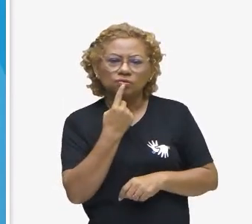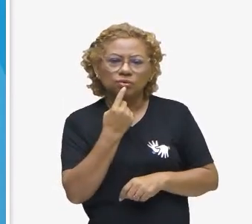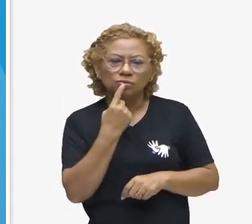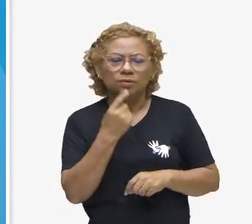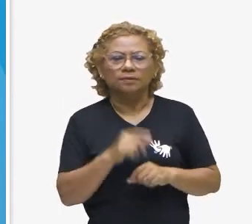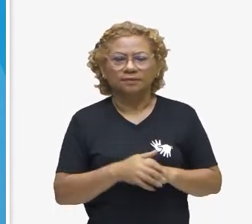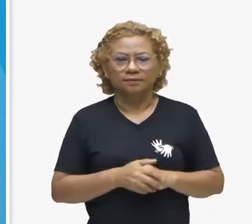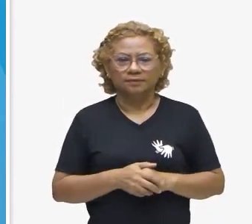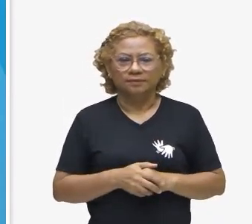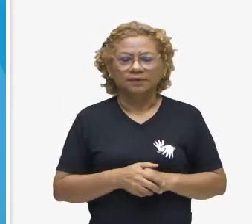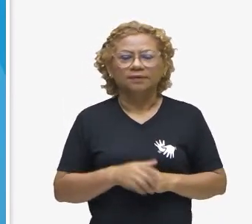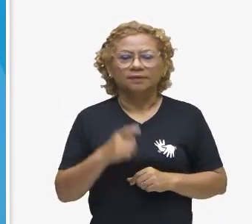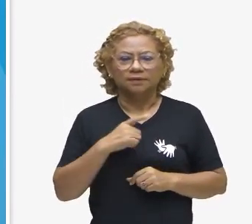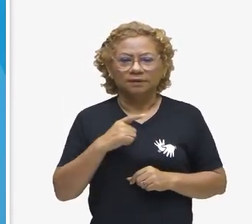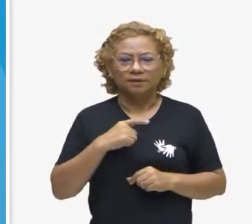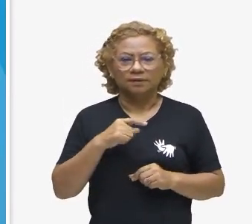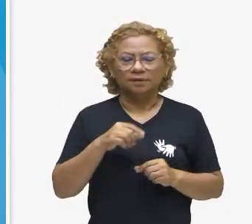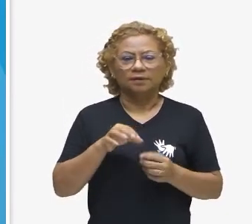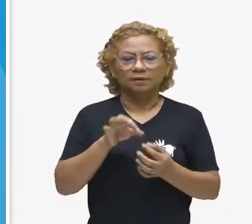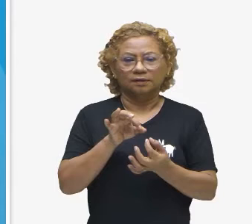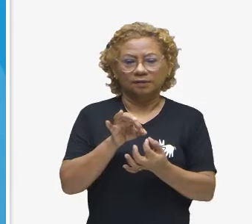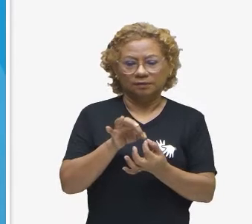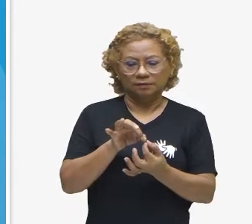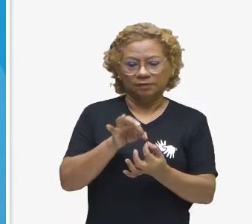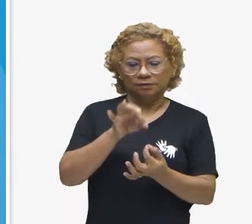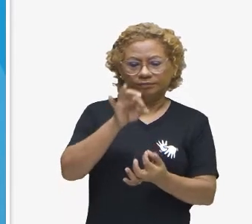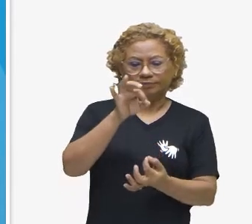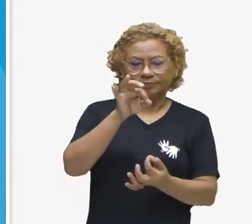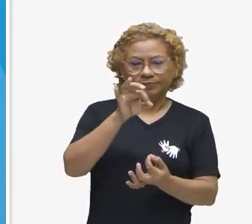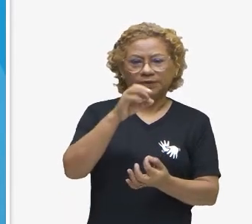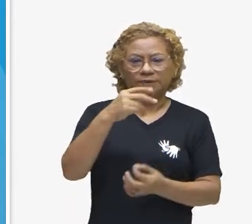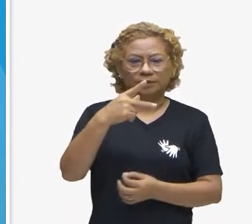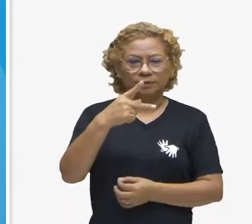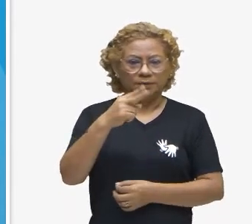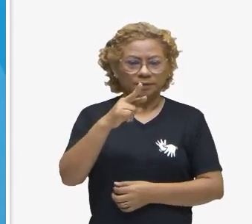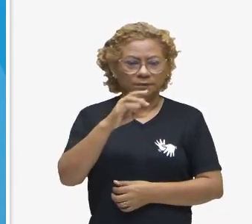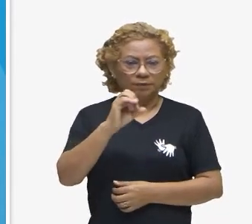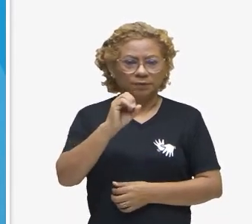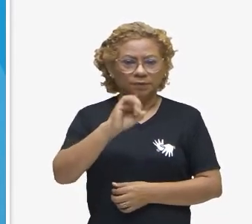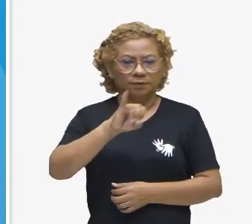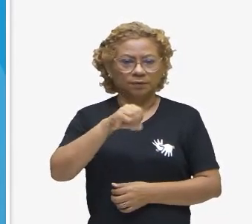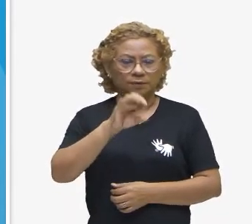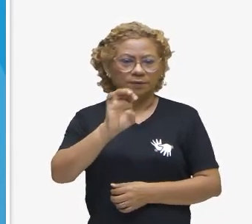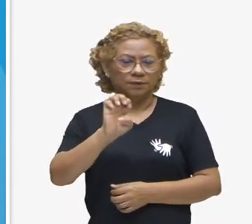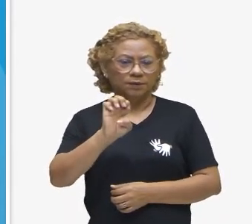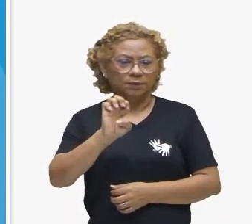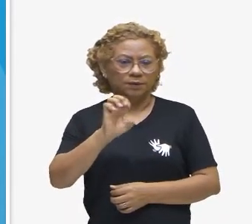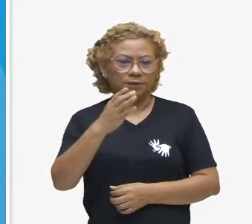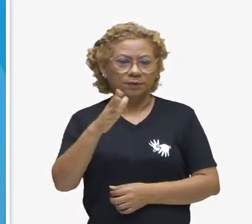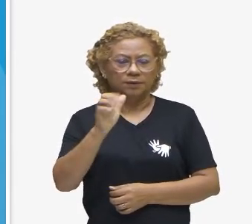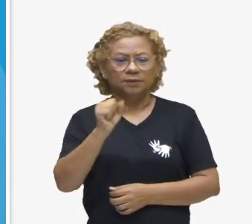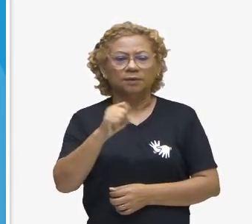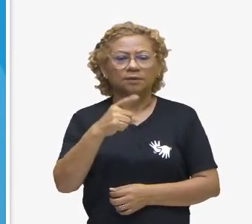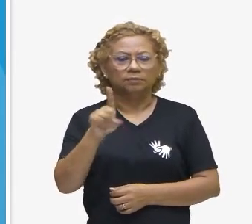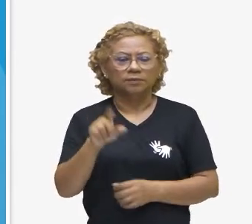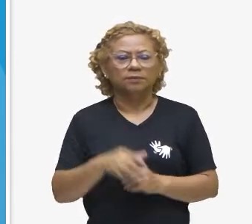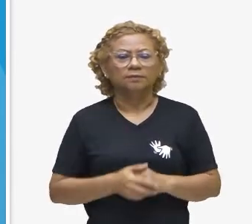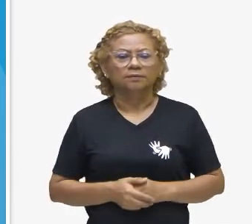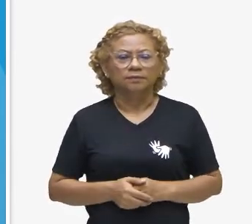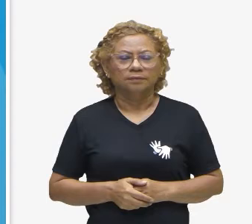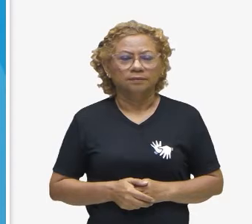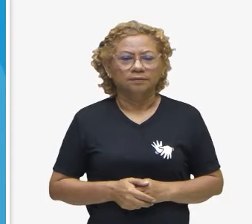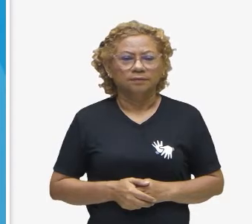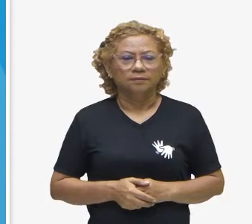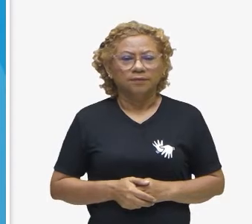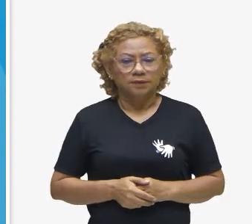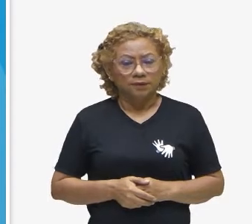Fizemos uma projeção, e esse valor correspondente aqui é o valor do